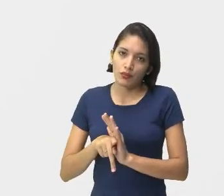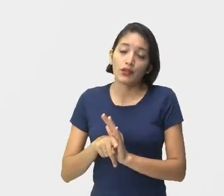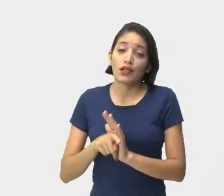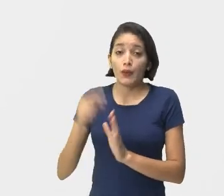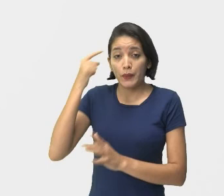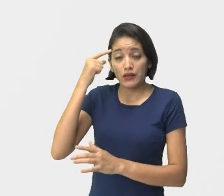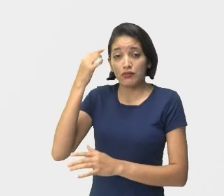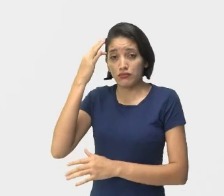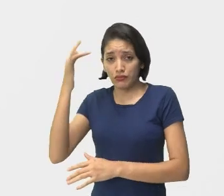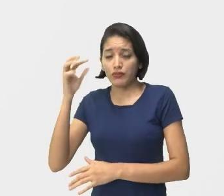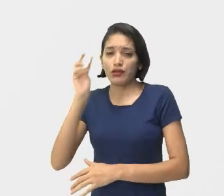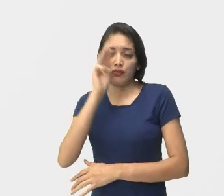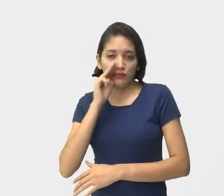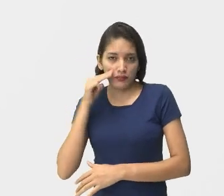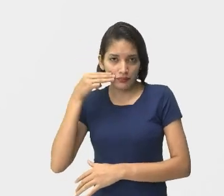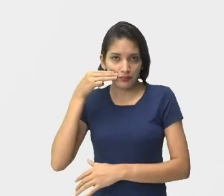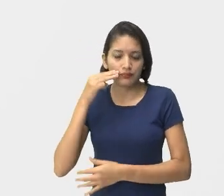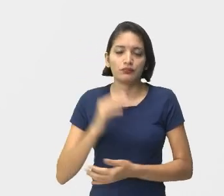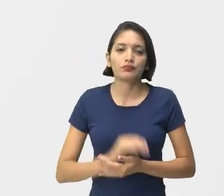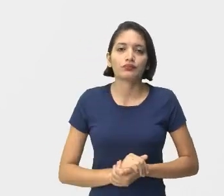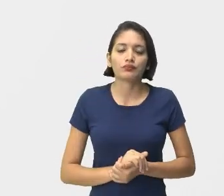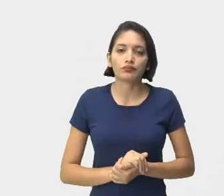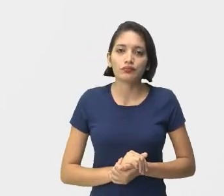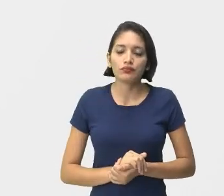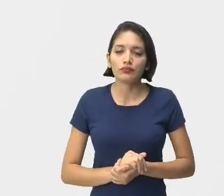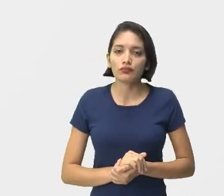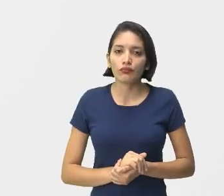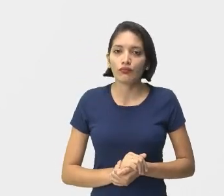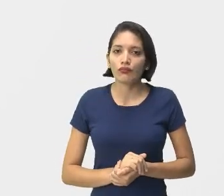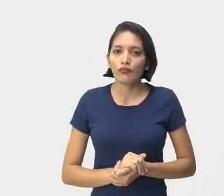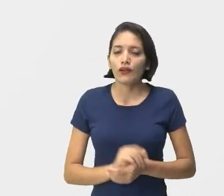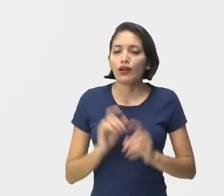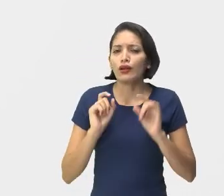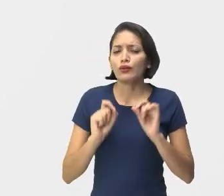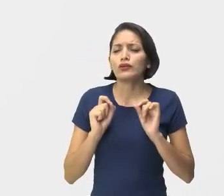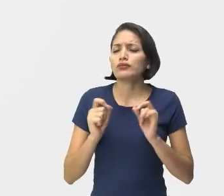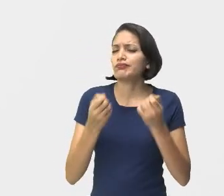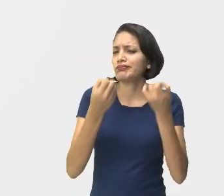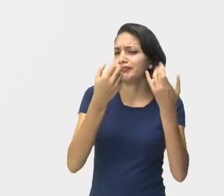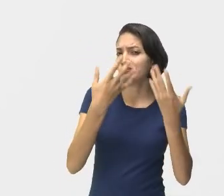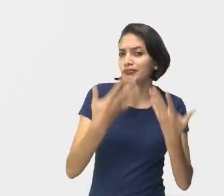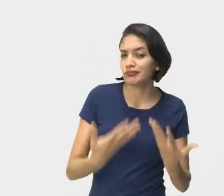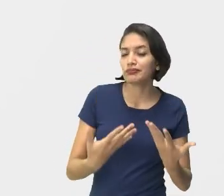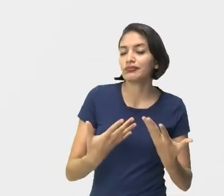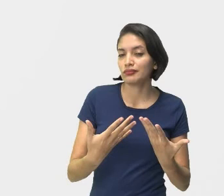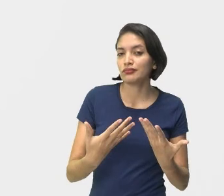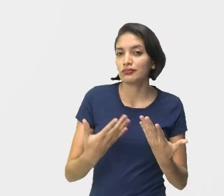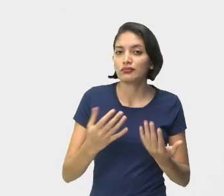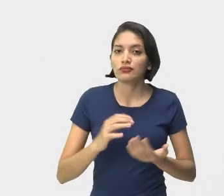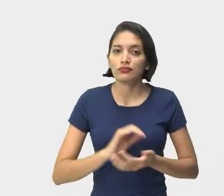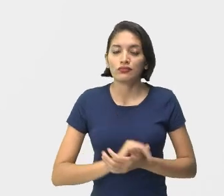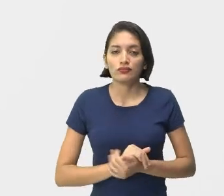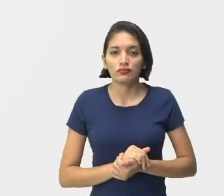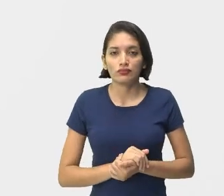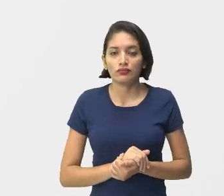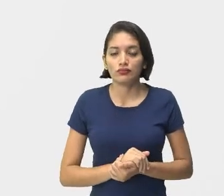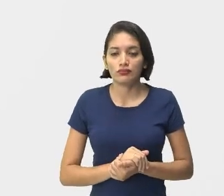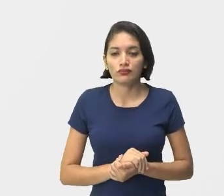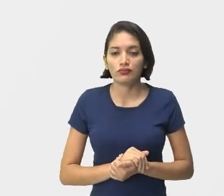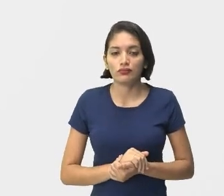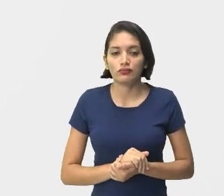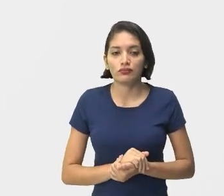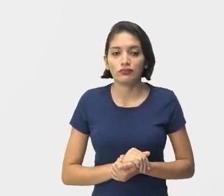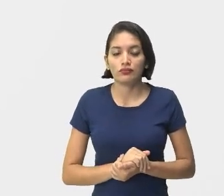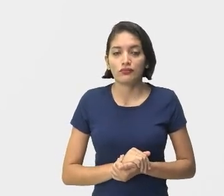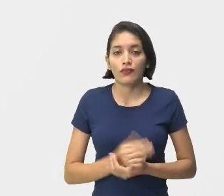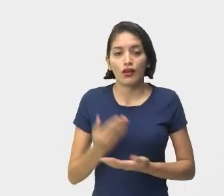né? Então, o que nós podemos falar sobre isso? Vamos ver então aqui na